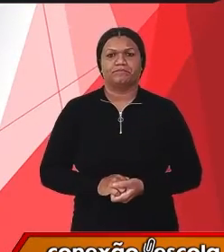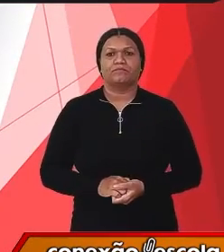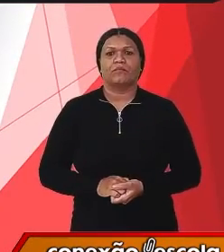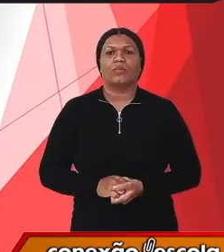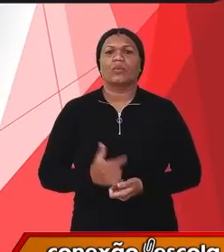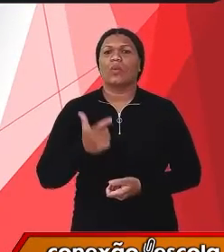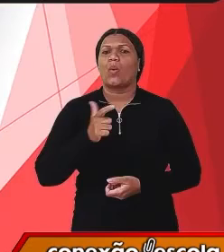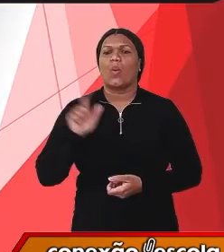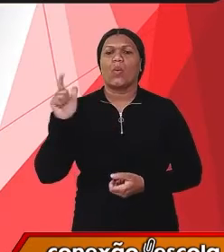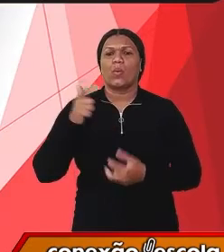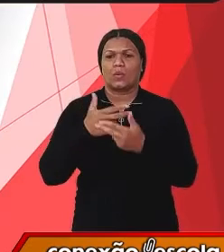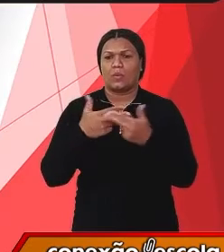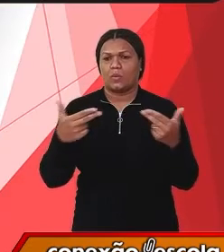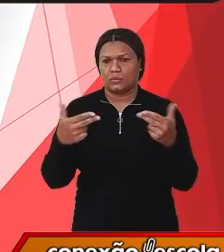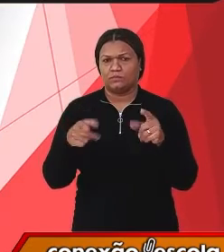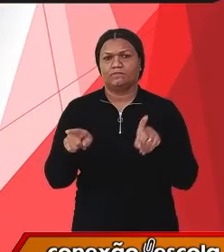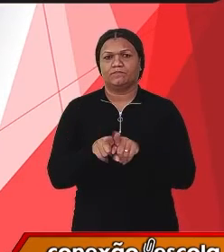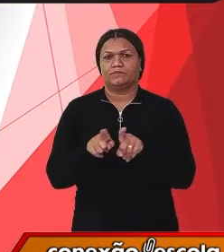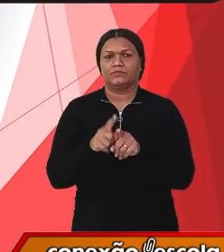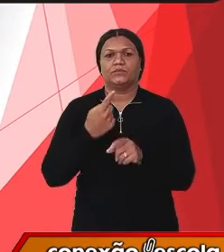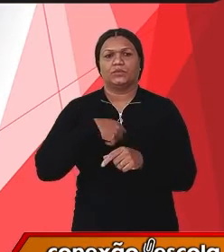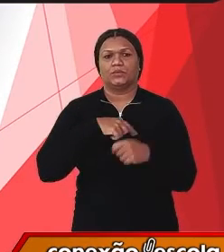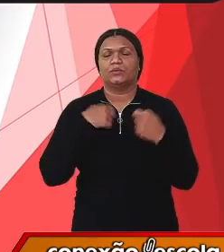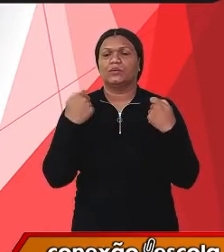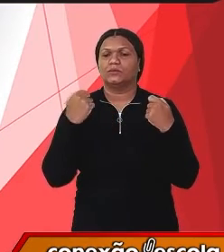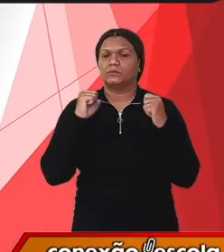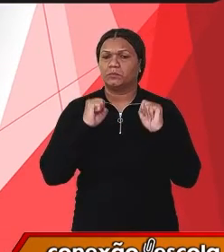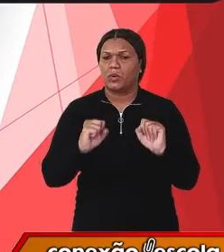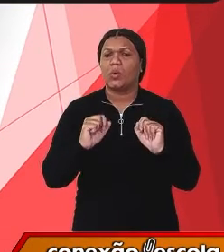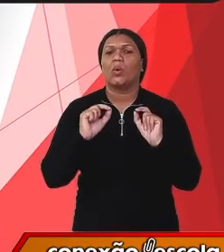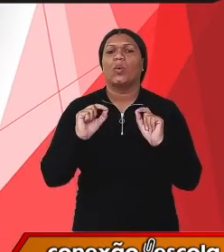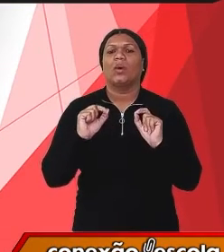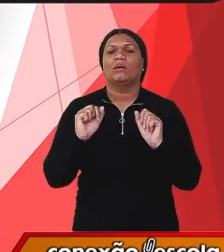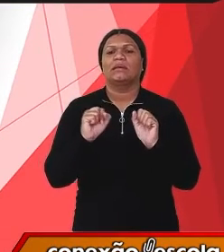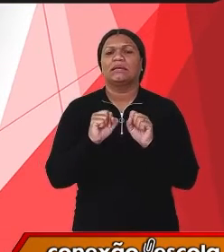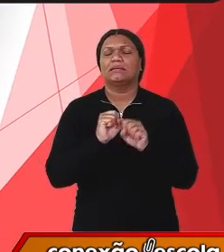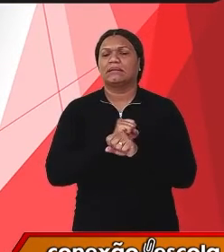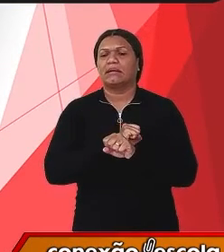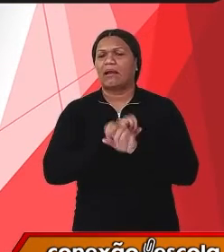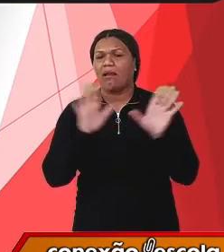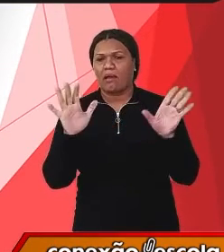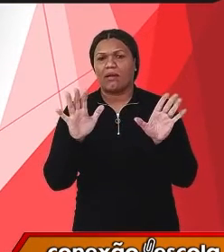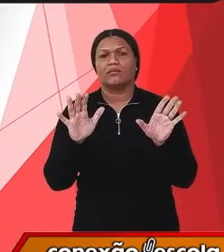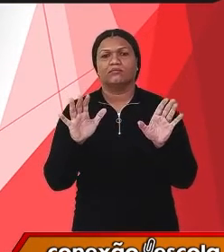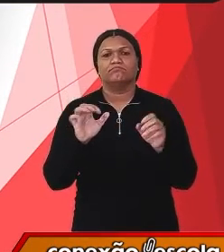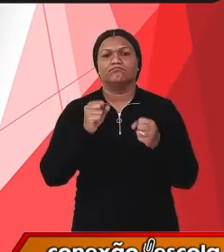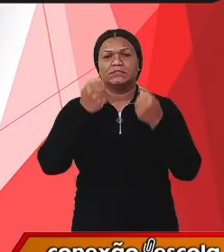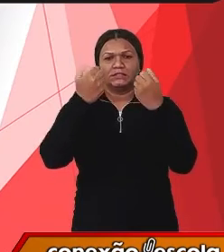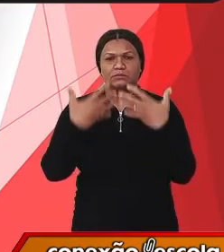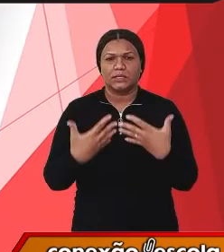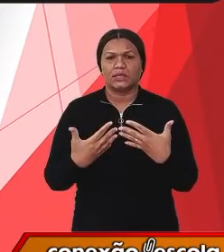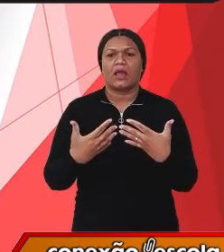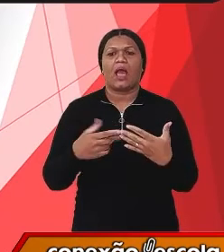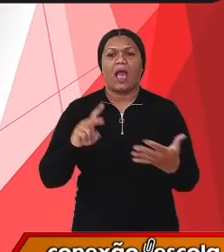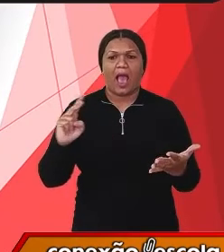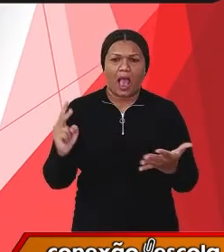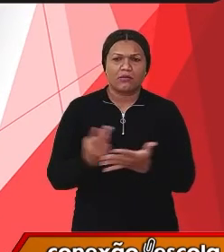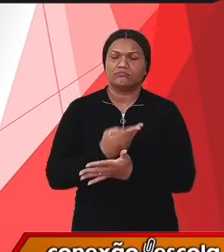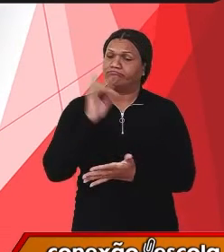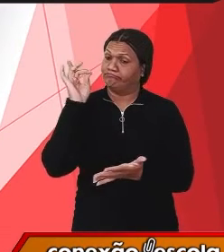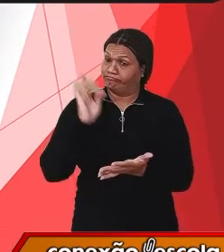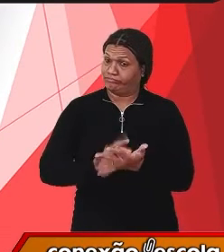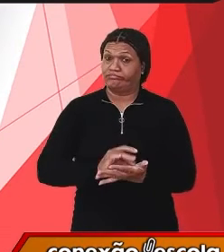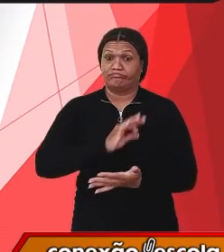Um outro ponto também que nós podemos exemplificar para demonstrar que, de fato, houve ditadura militar